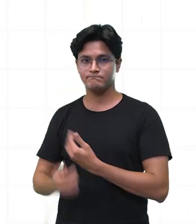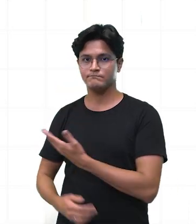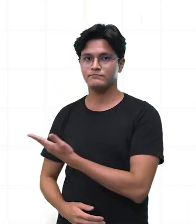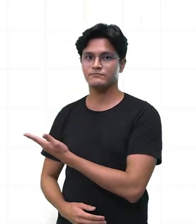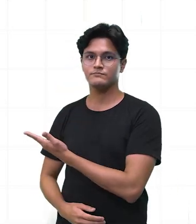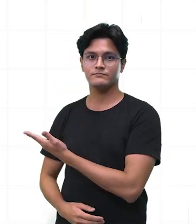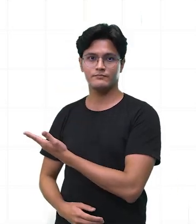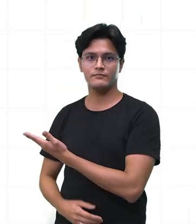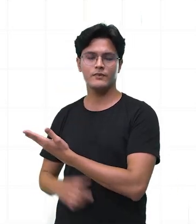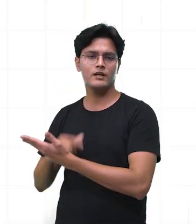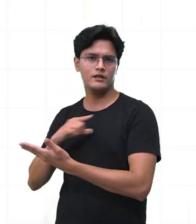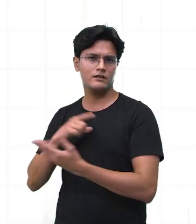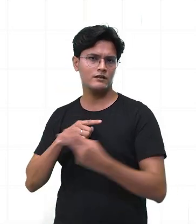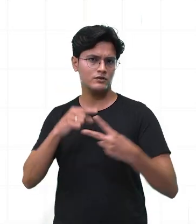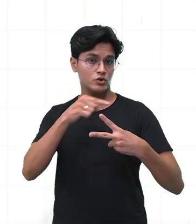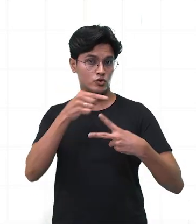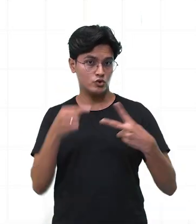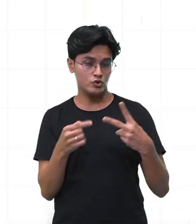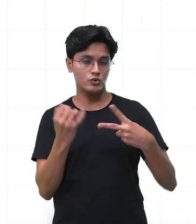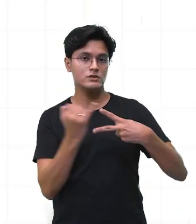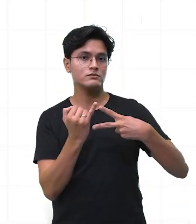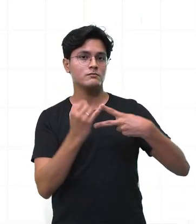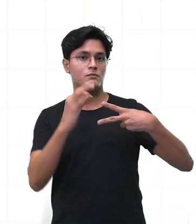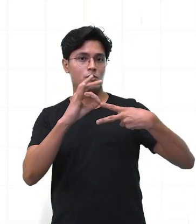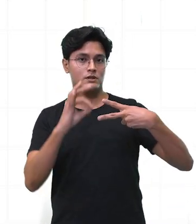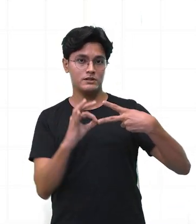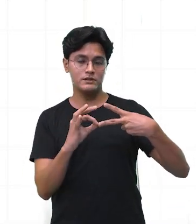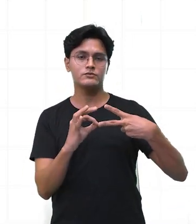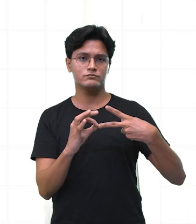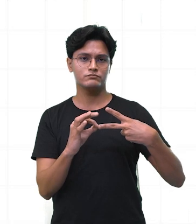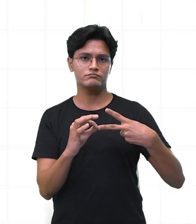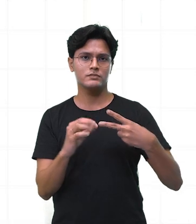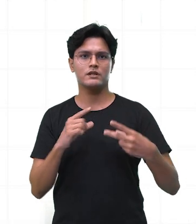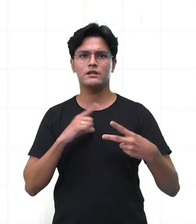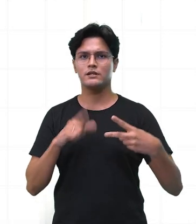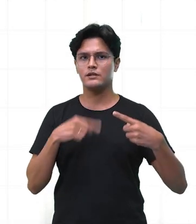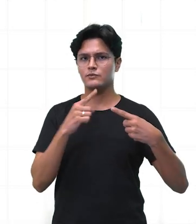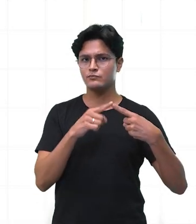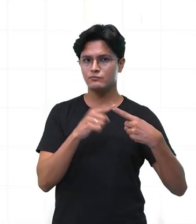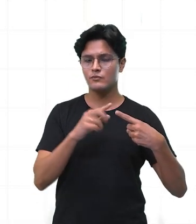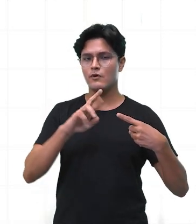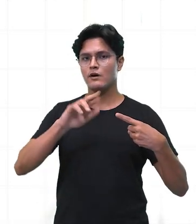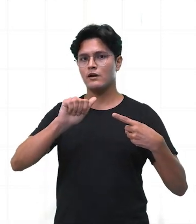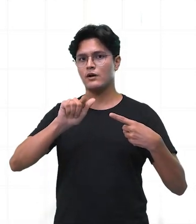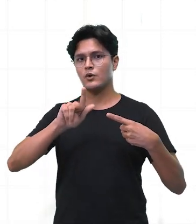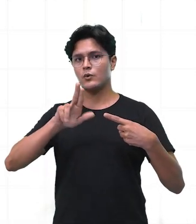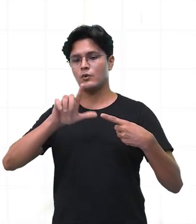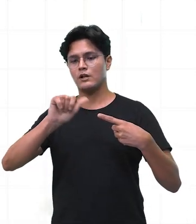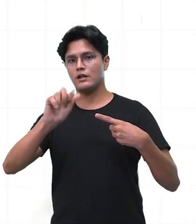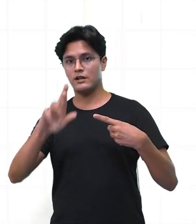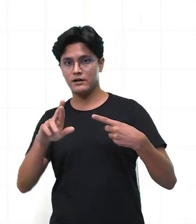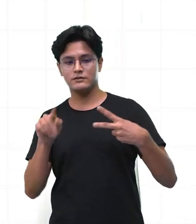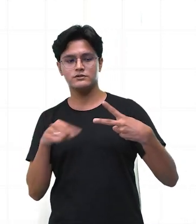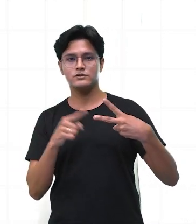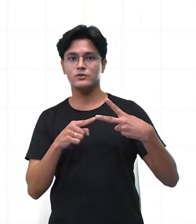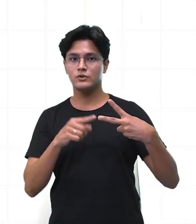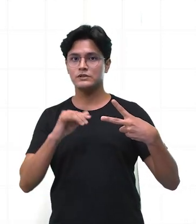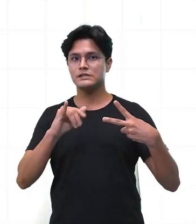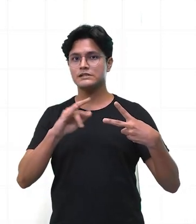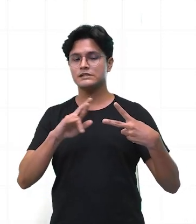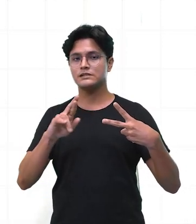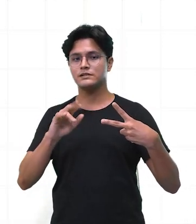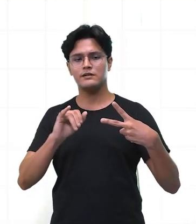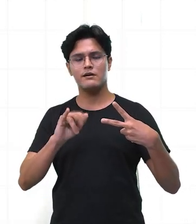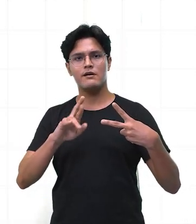esses dois polígonos aí. Então você já viu que um deles é regular e o outro não é regular. Como é que nós sabemos disso?